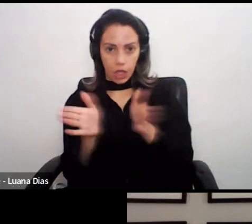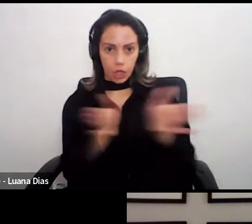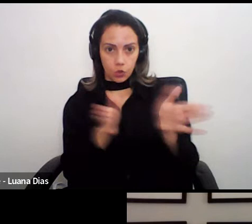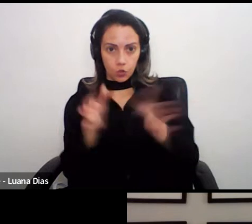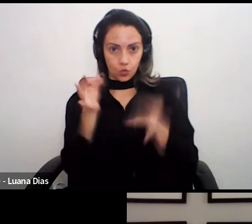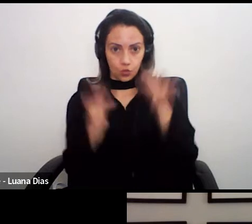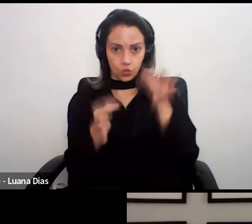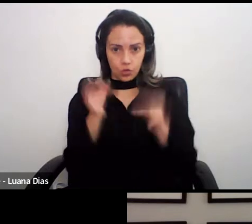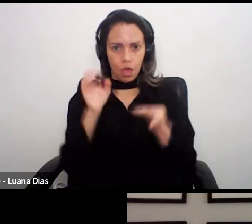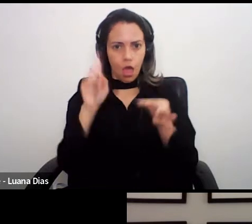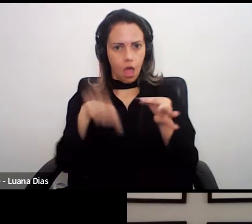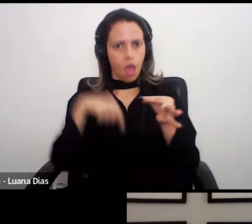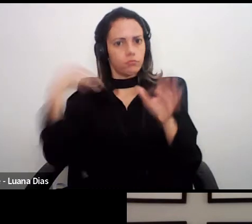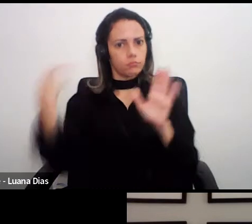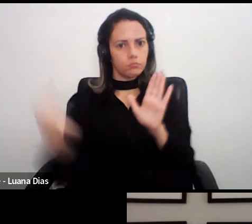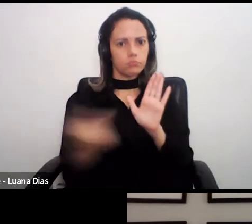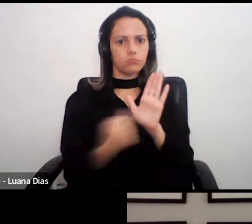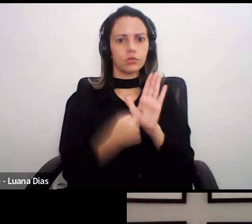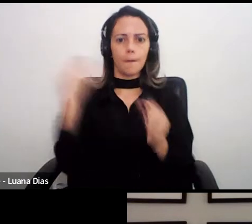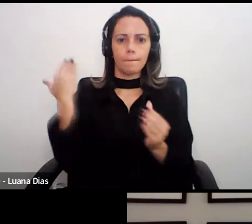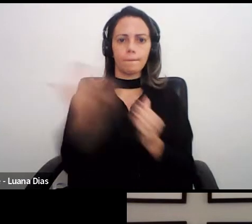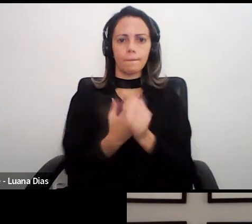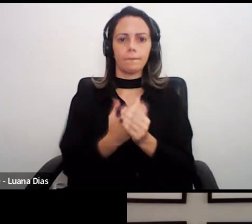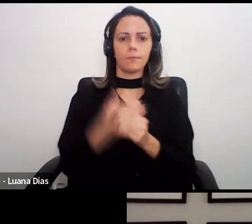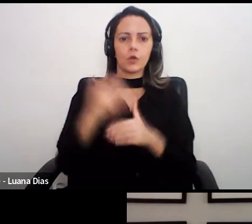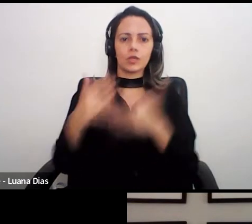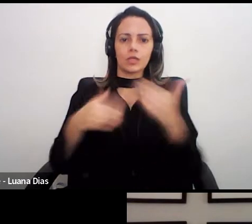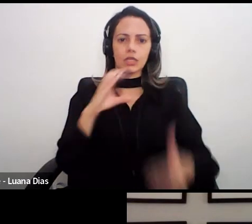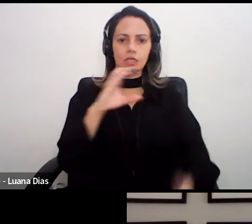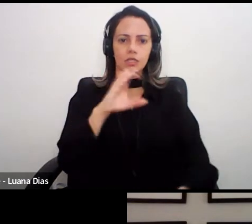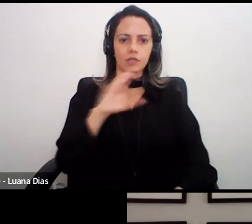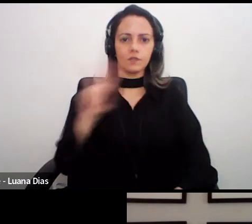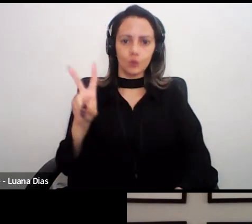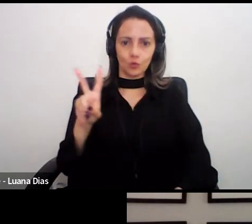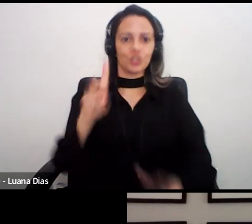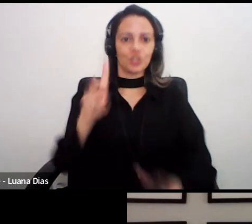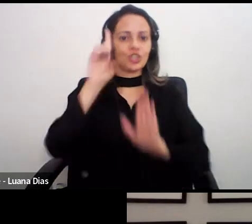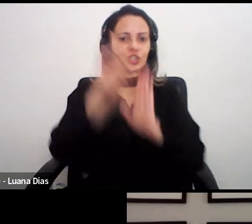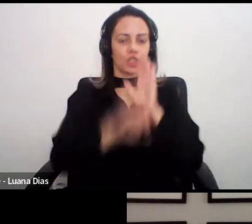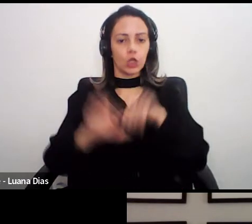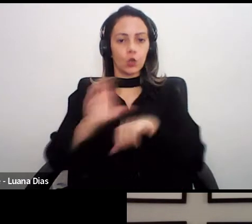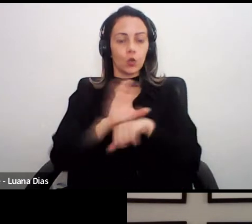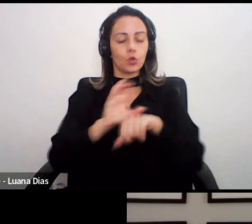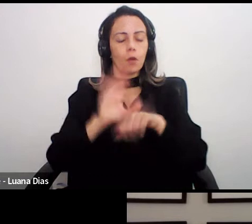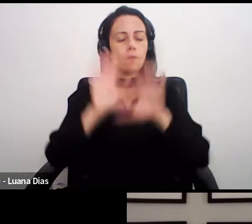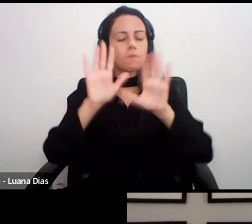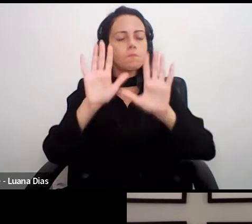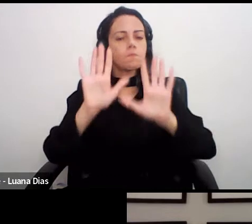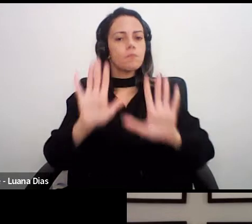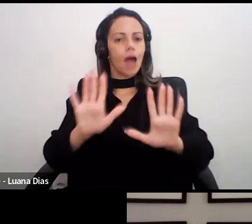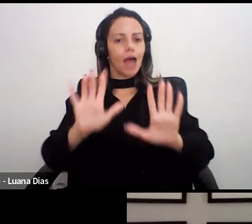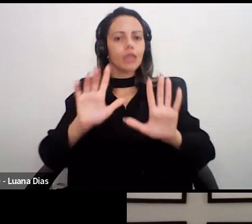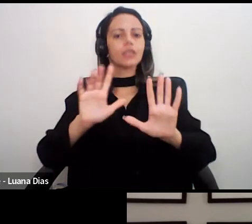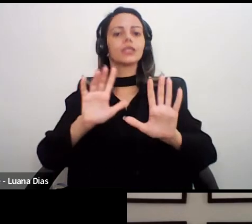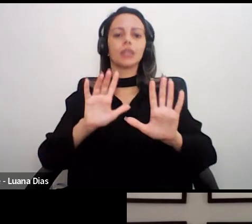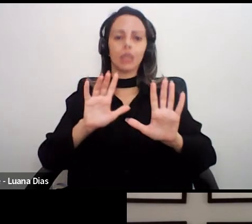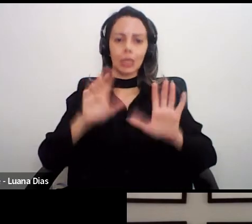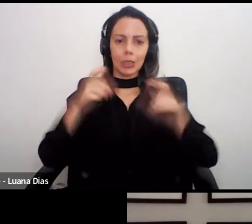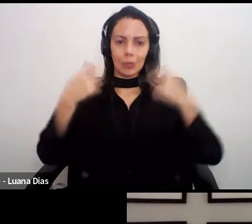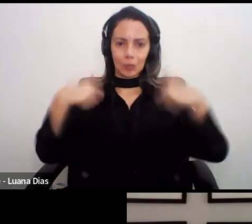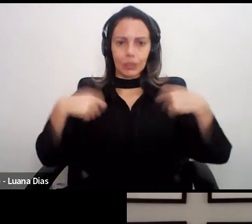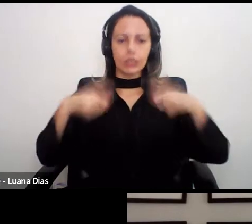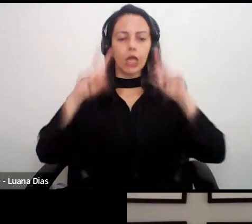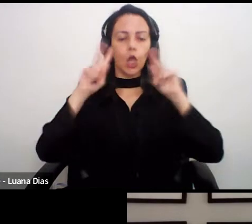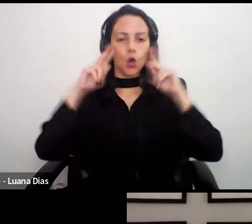uma pauta de processo civil, é uma pauta de direito constitucional, mas mais do que isso, deve ser encarado agora como